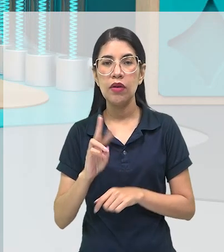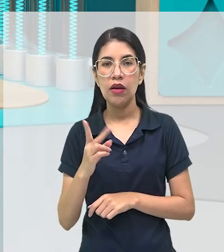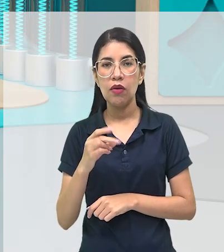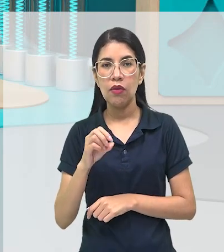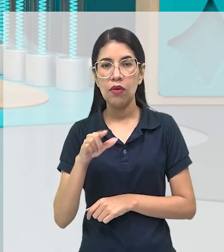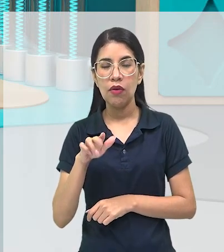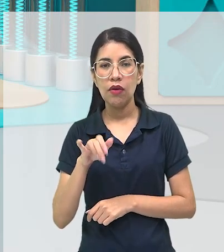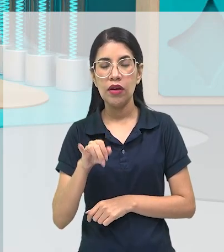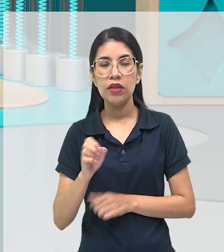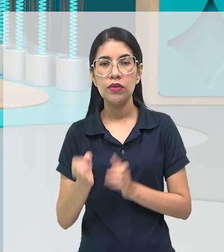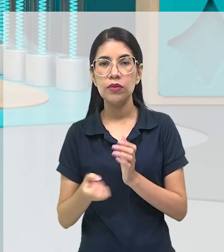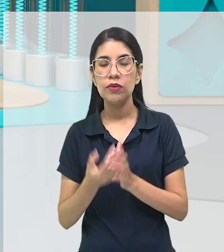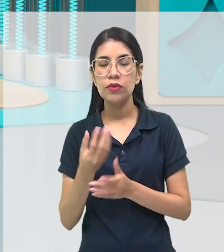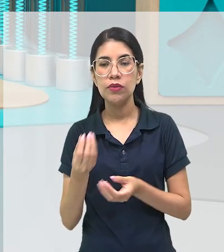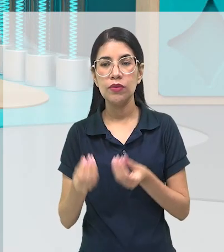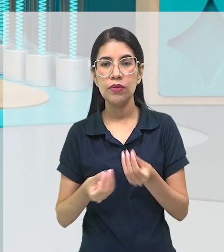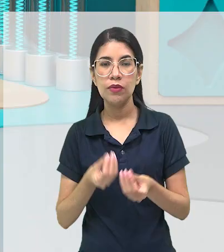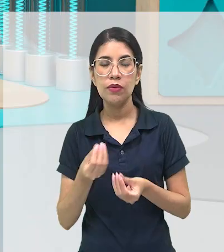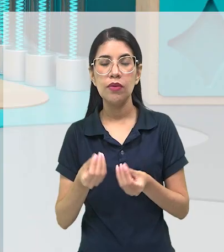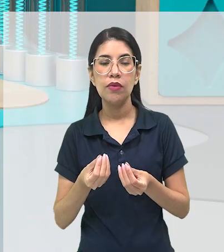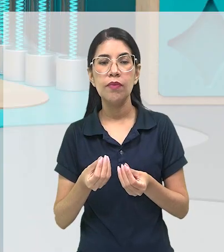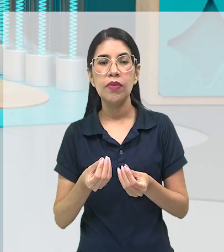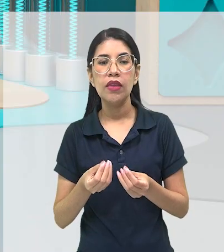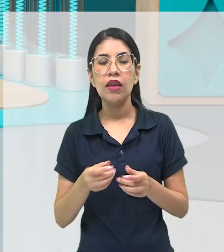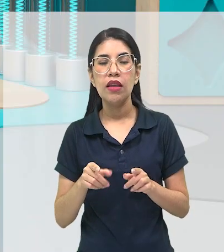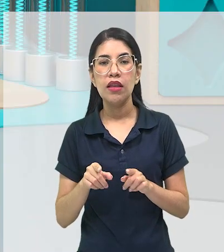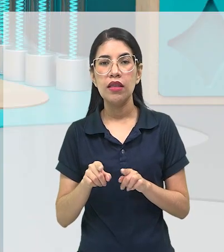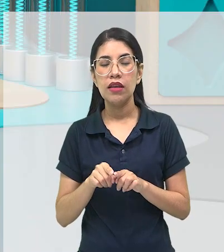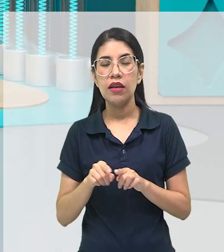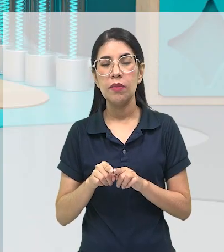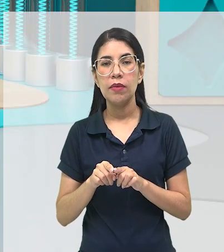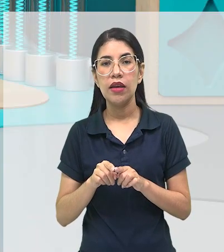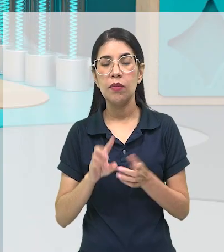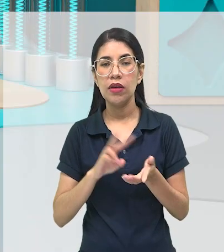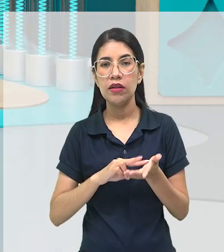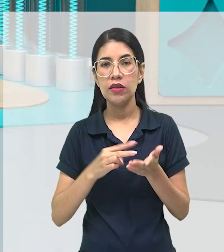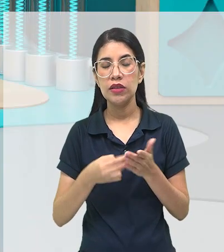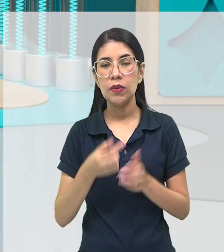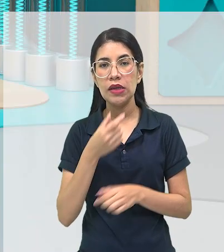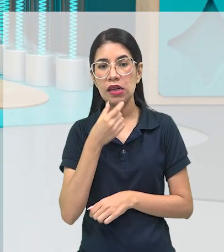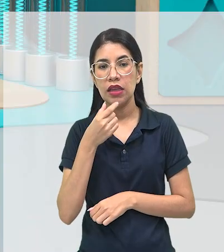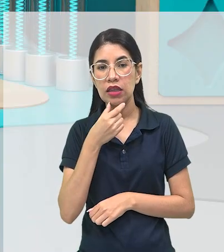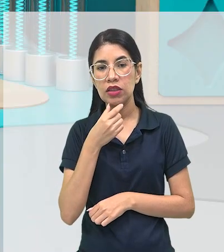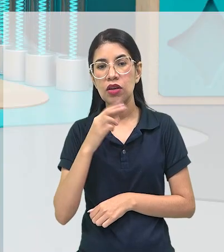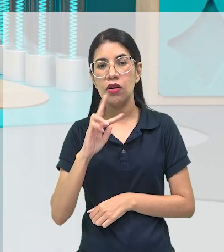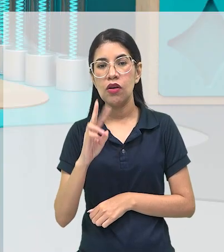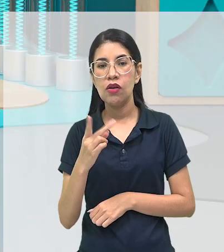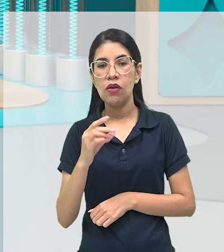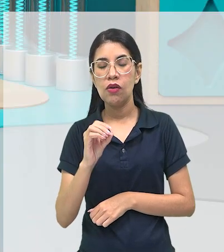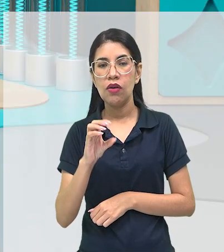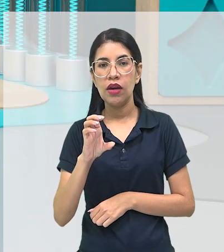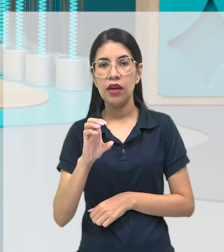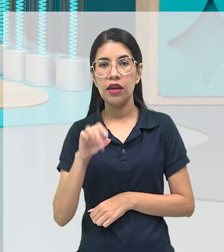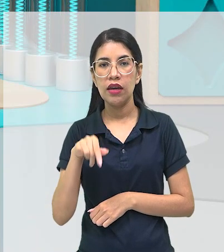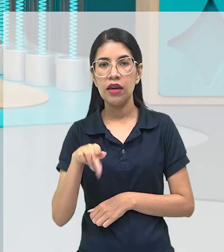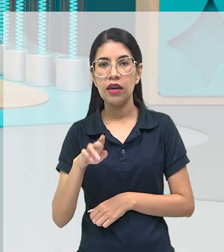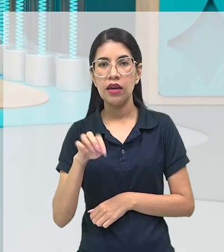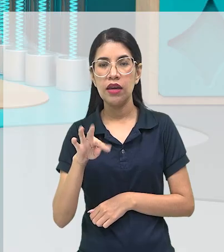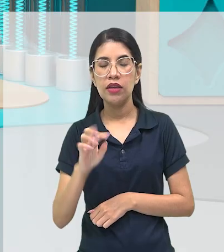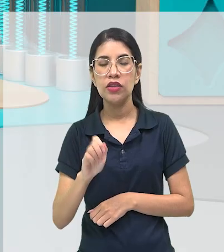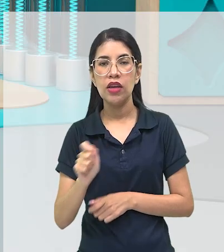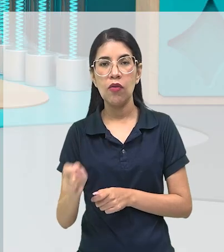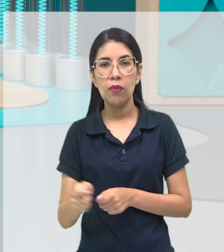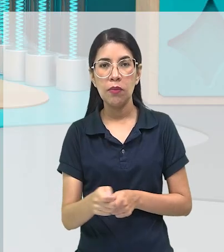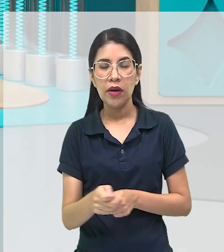hóquei, ela surgiu pela primeira vez sendo a versão inglesa da expressão rocket, que significa bastão